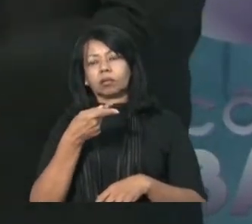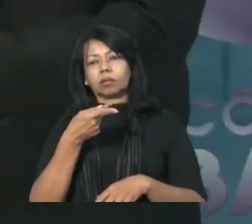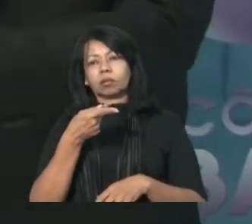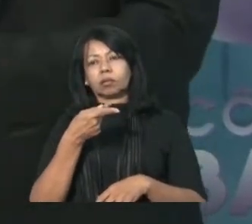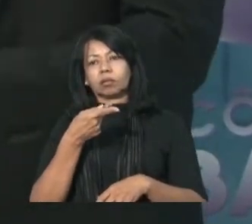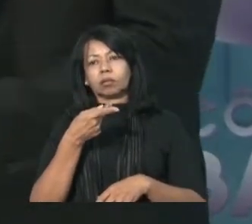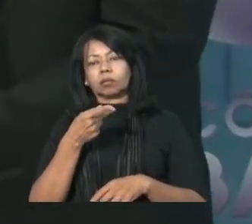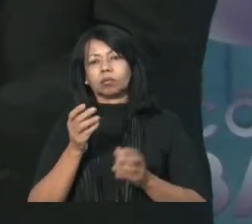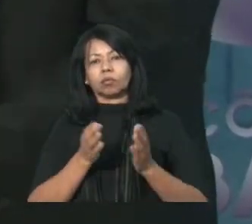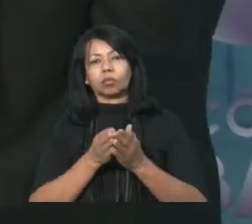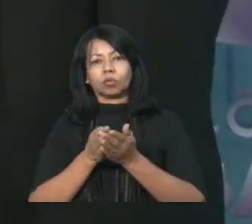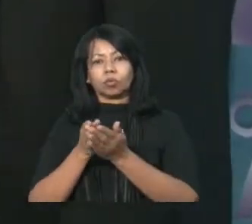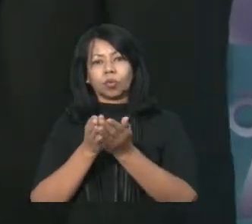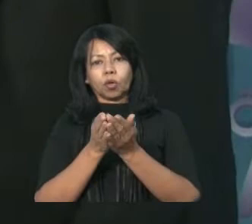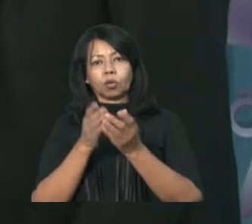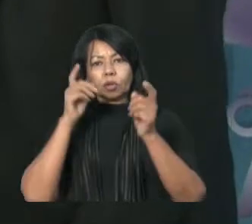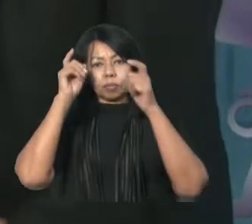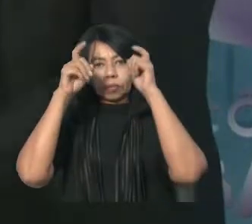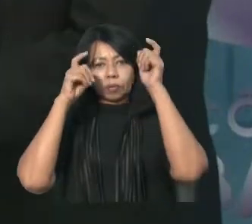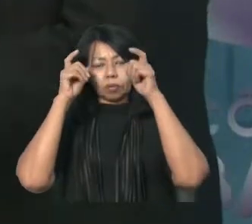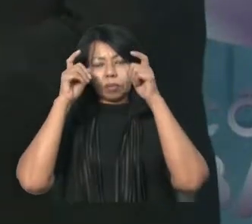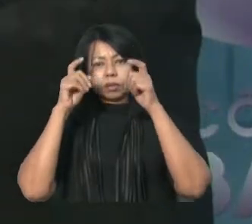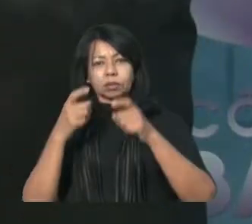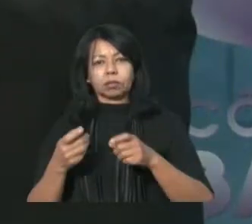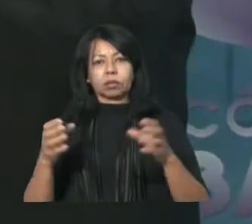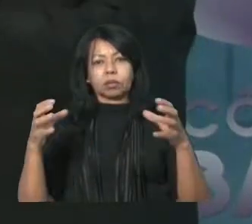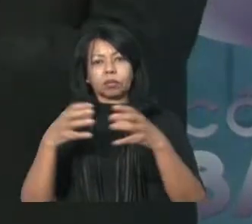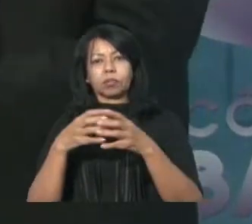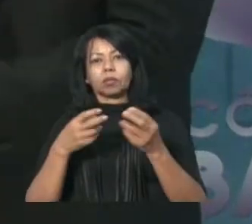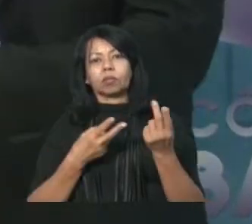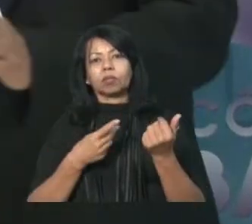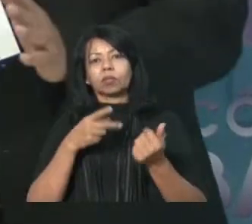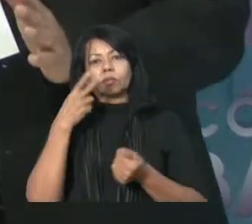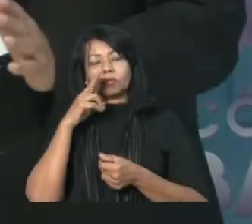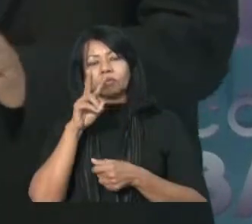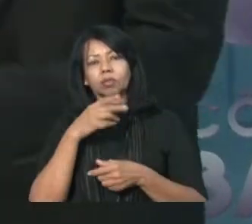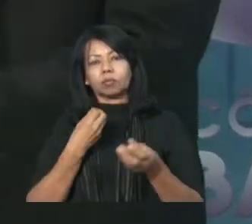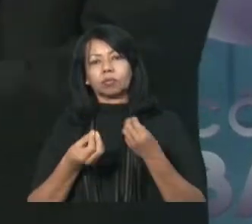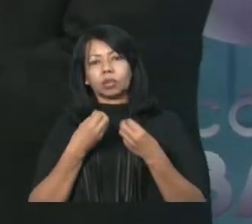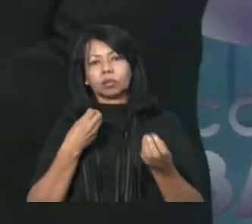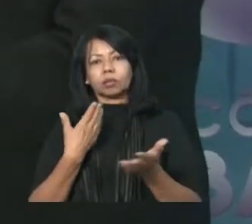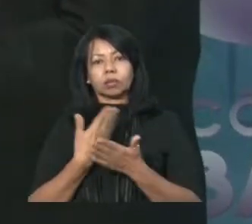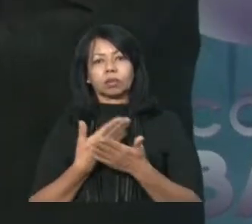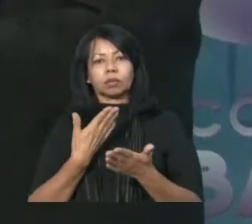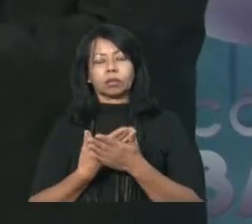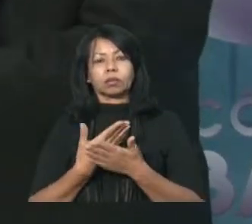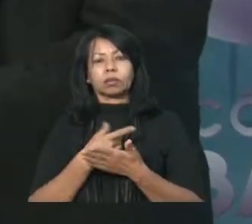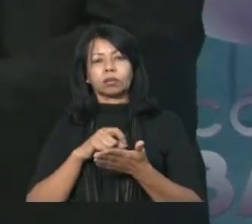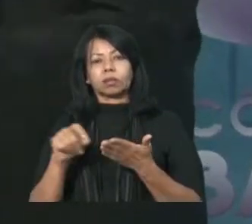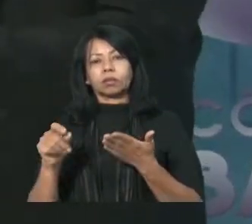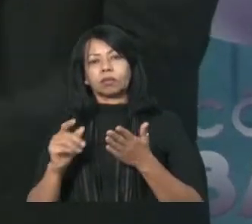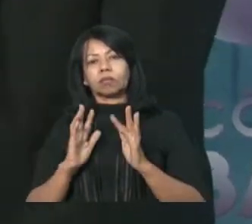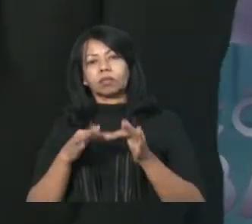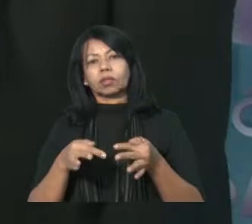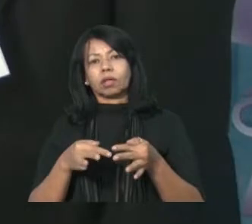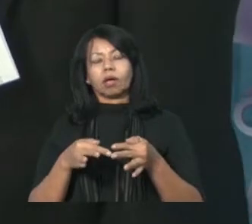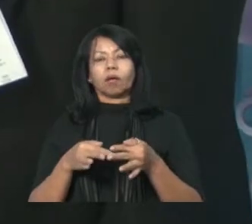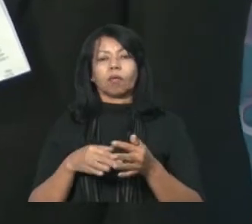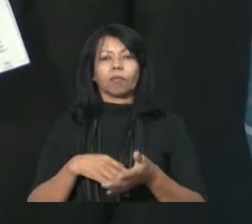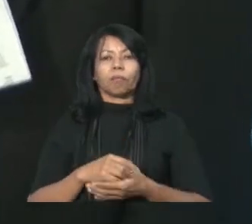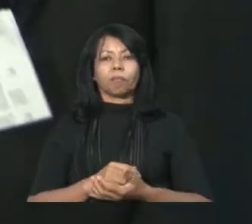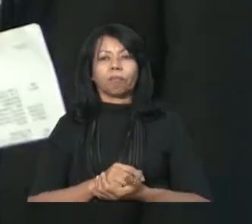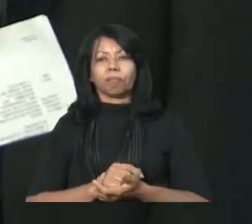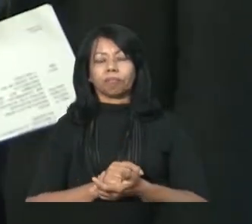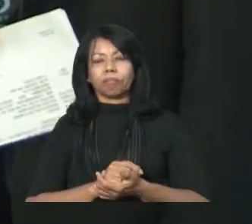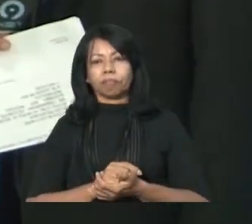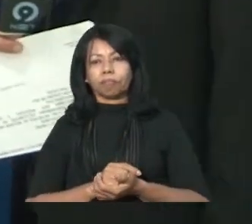da preocupação desta comissão como é que o Senhor deu isso como é que o senhor Analisa essa redação final essa leitura